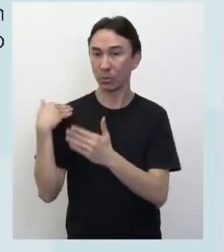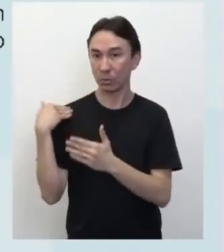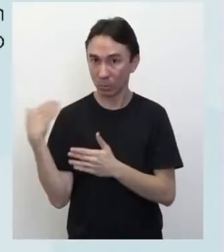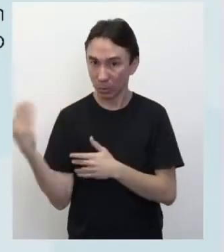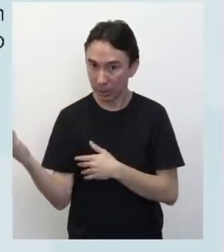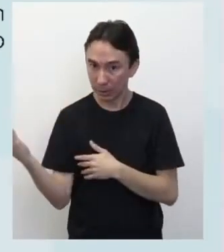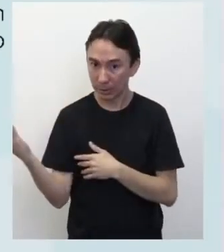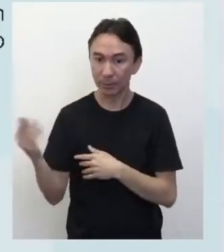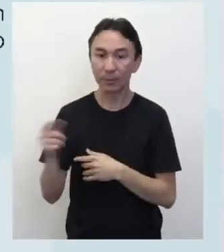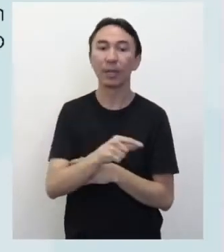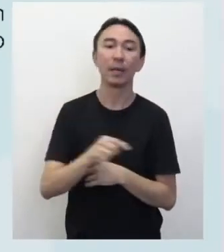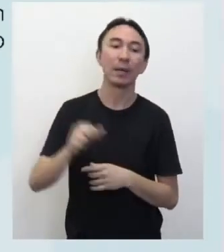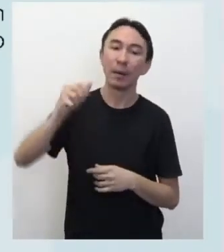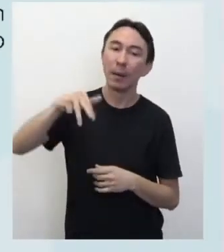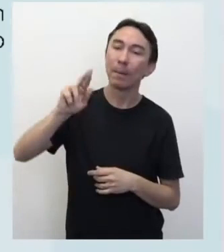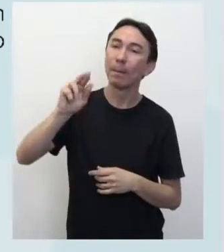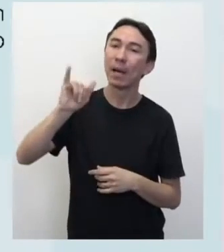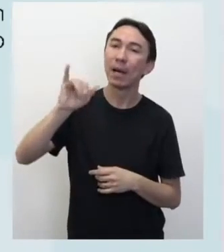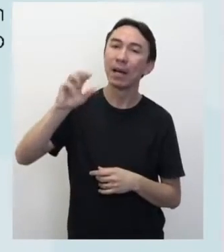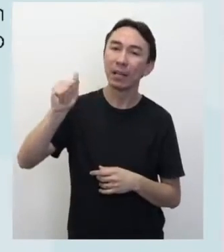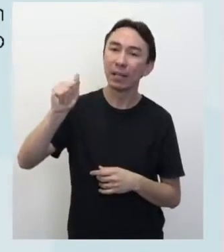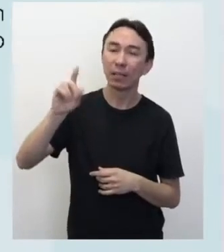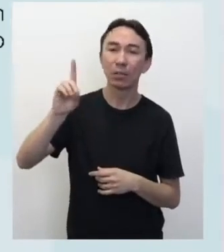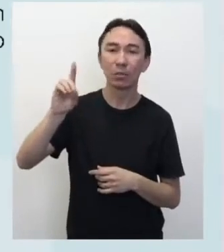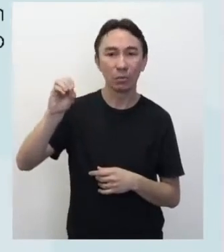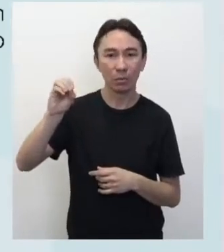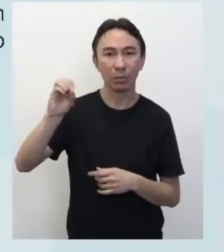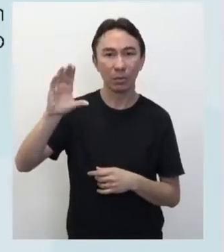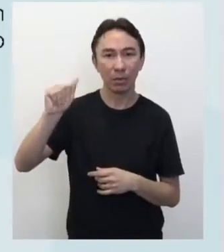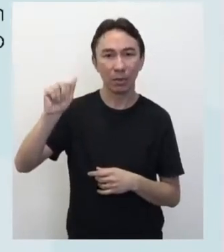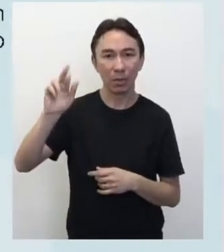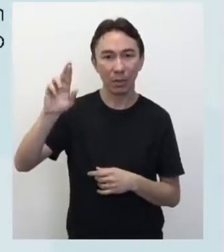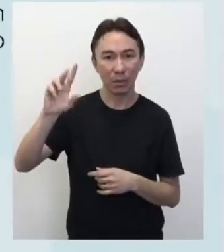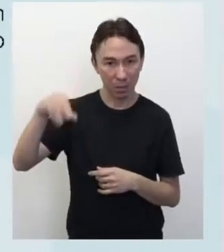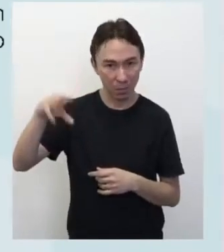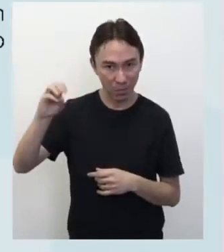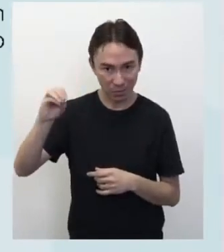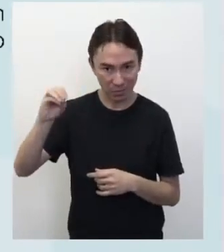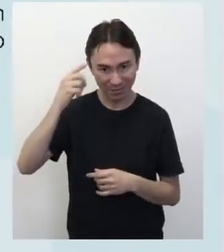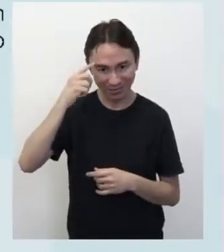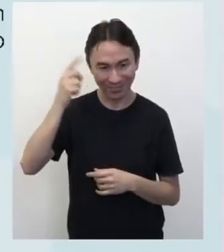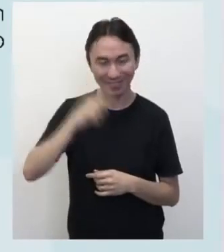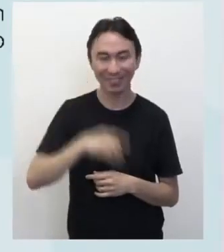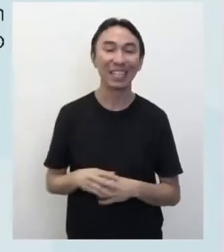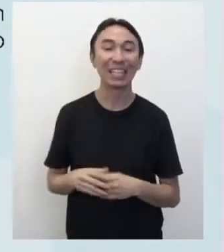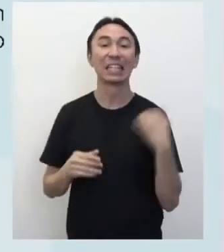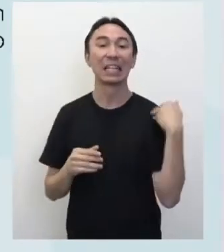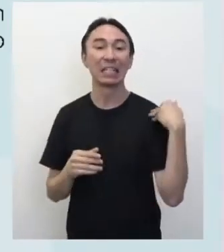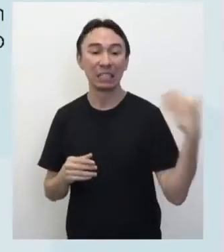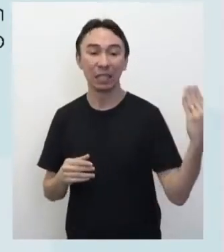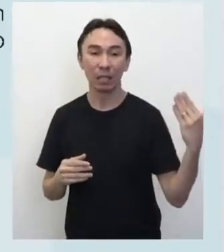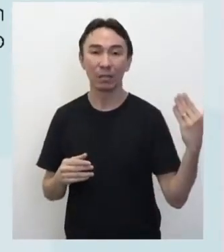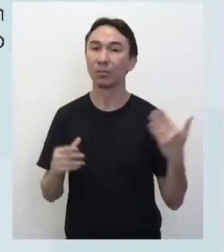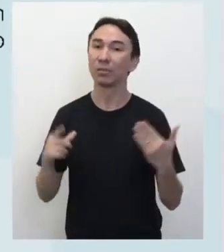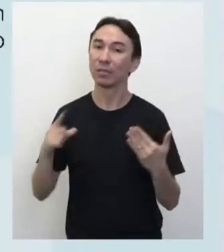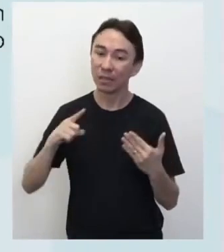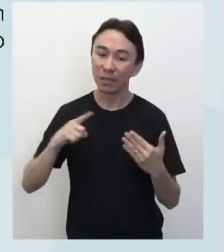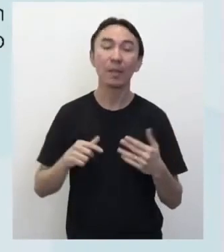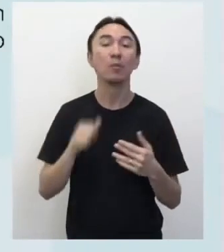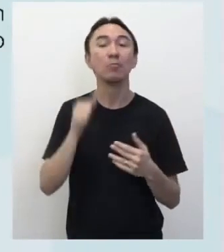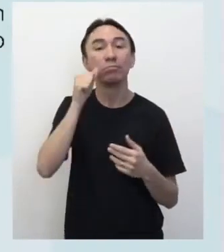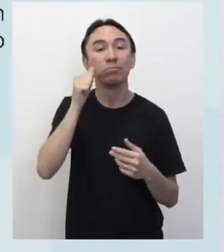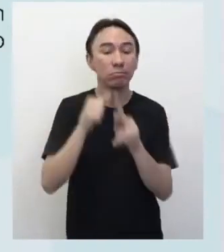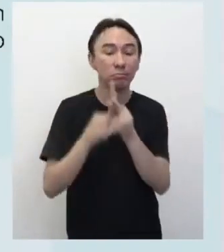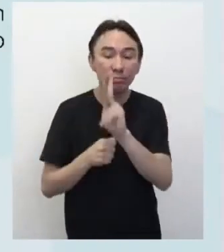Godoy Ramos, que fica lá em Serra Negra. Ao lado esquerdo a gente tem a professora Claudete Gonçalves, gente,